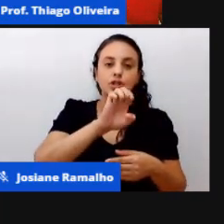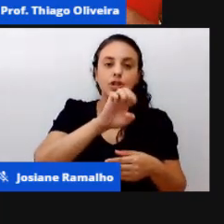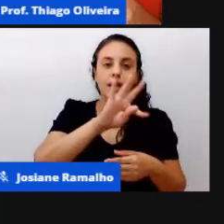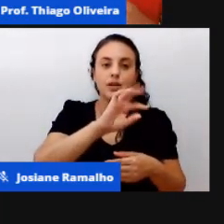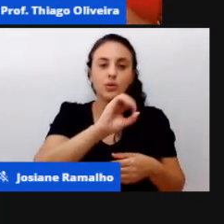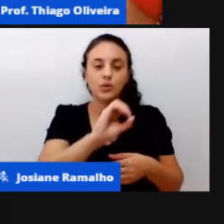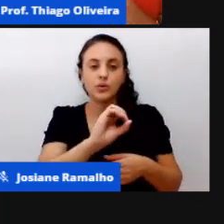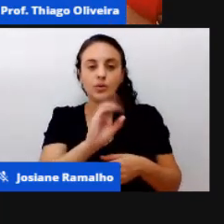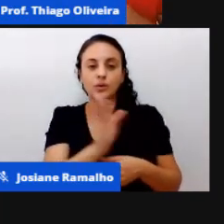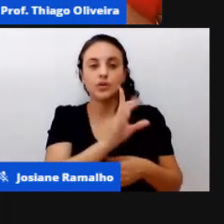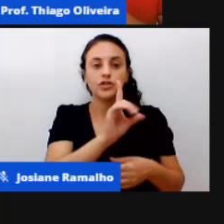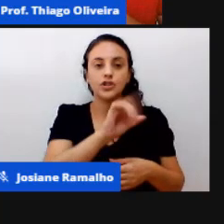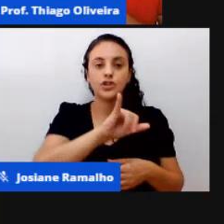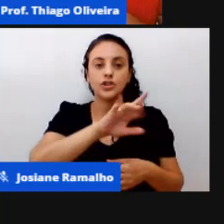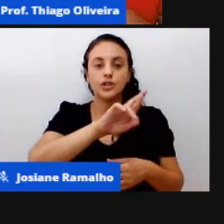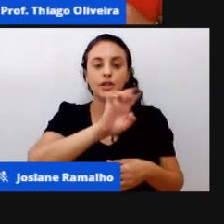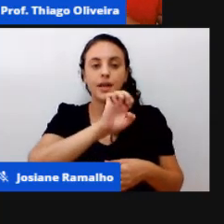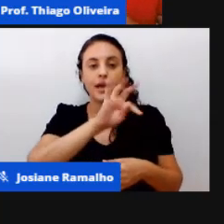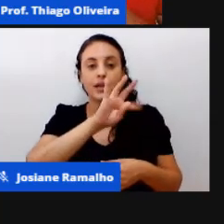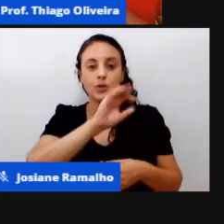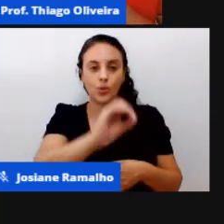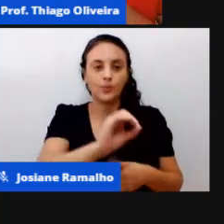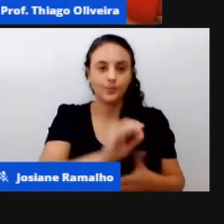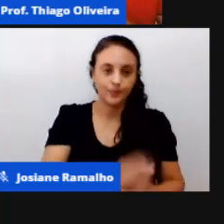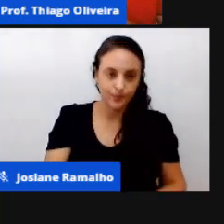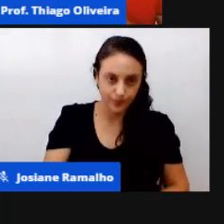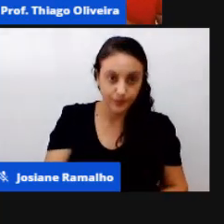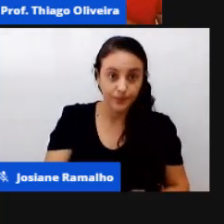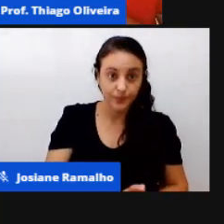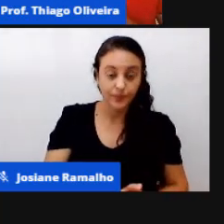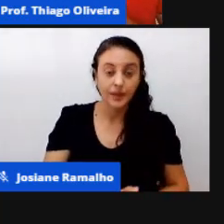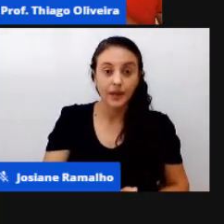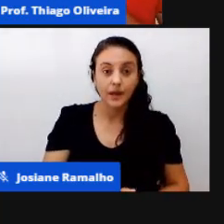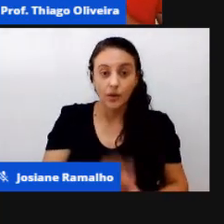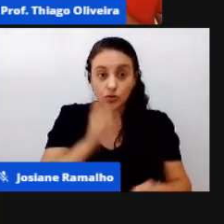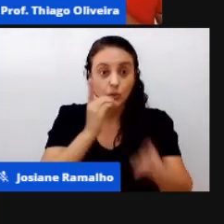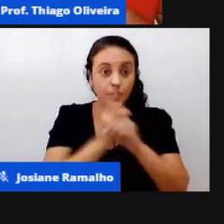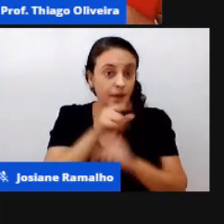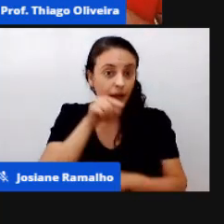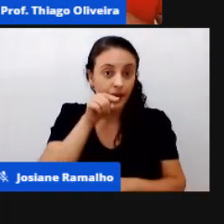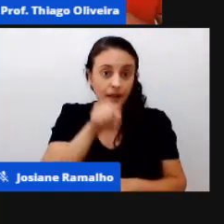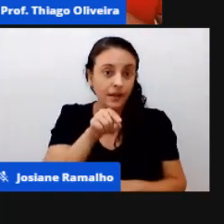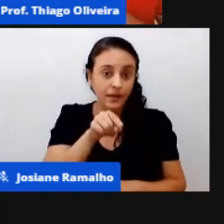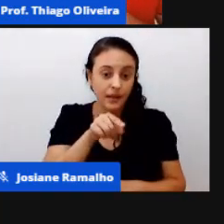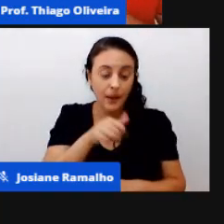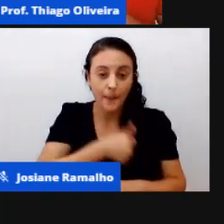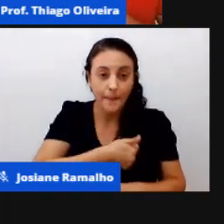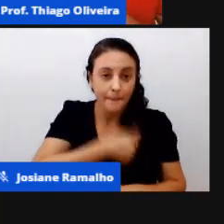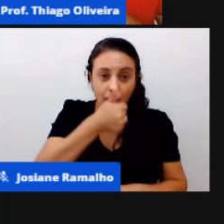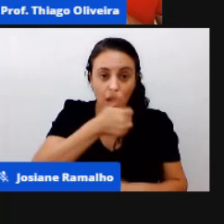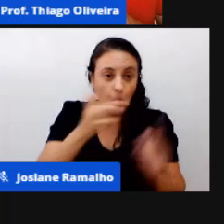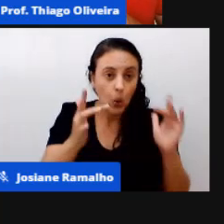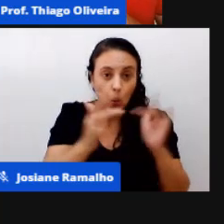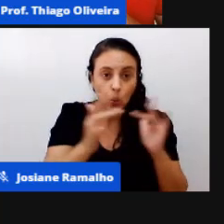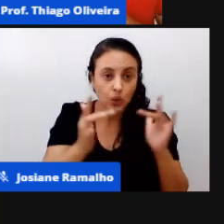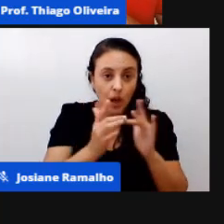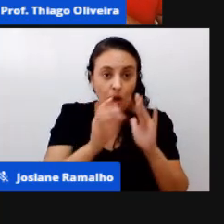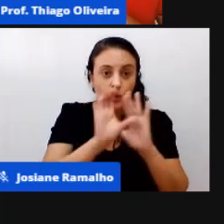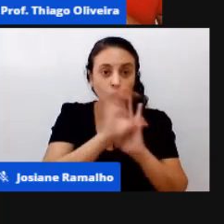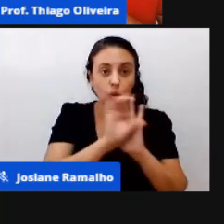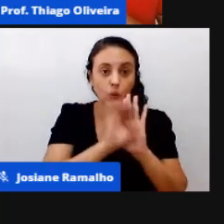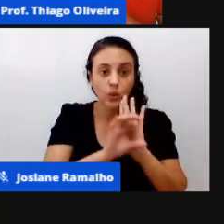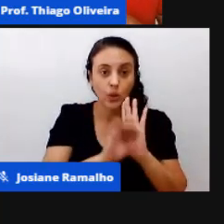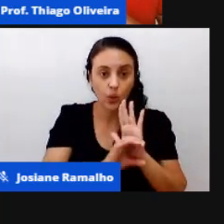ali. O primeiro contato com a matéria, com o conteúdo, vai ser ali. Né? O professor vai explicar conteúdo